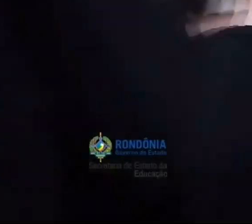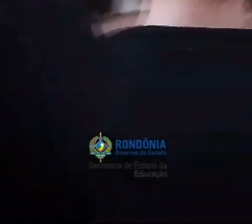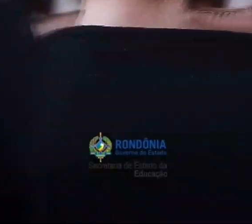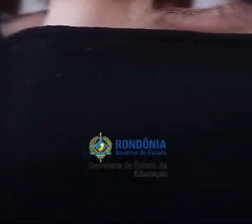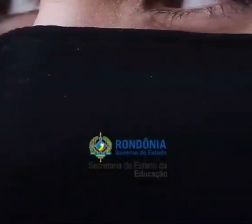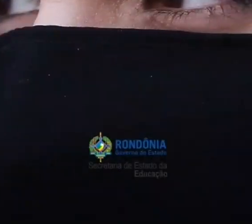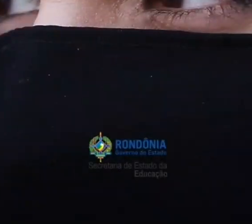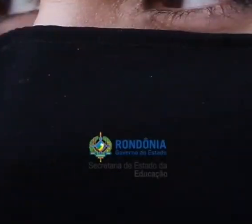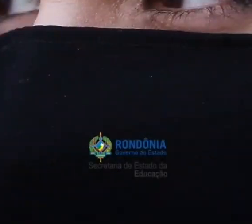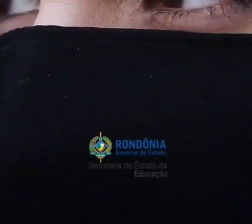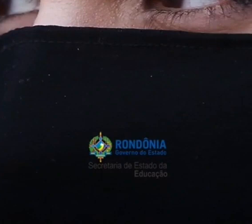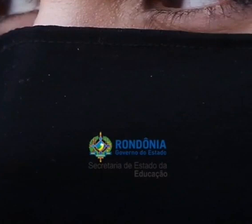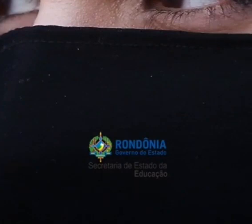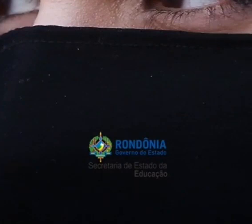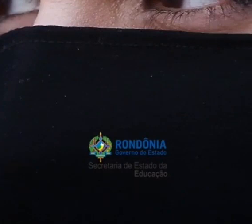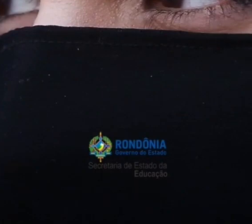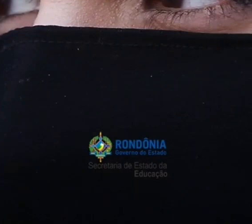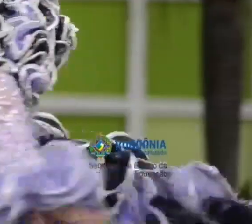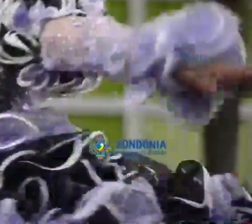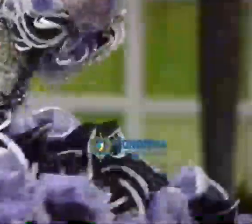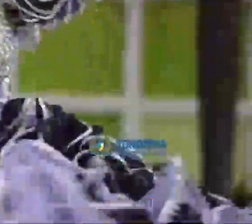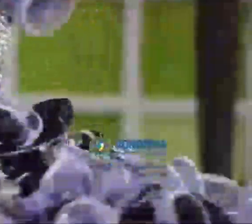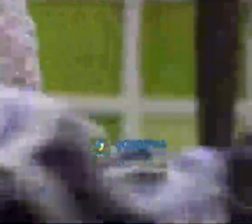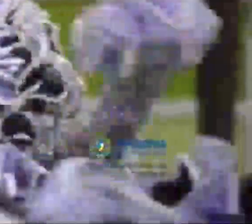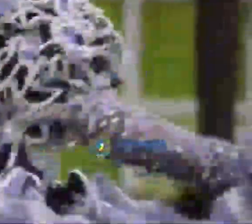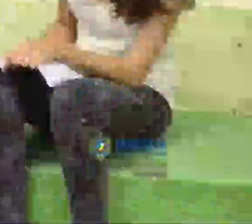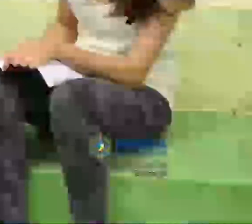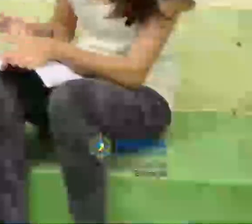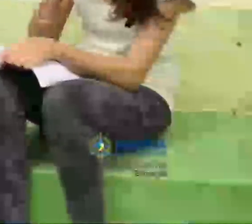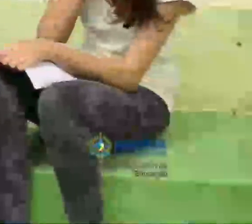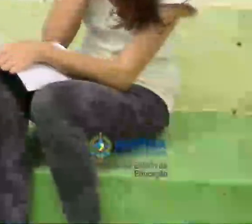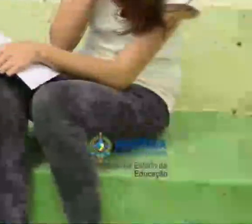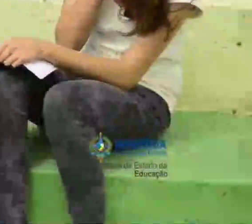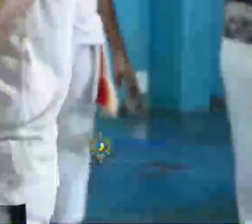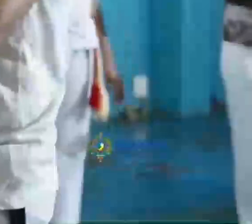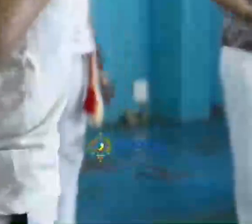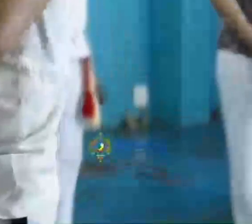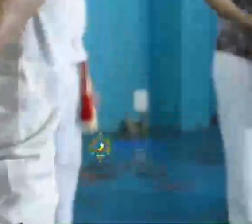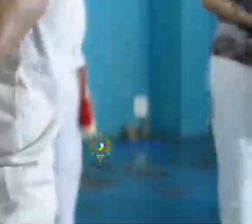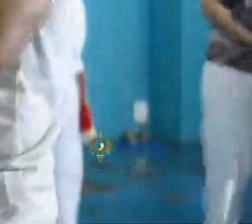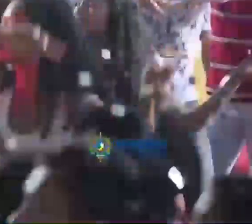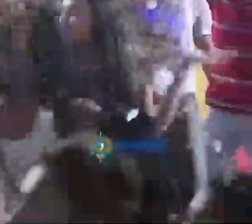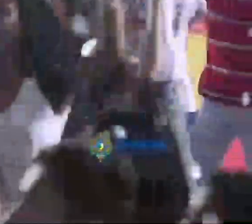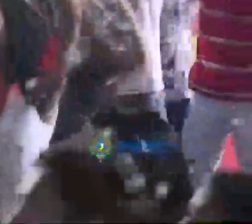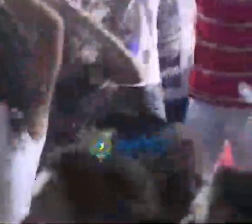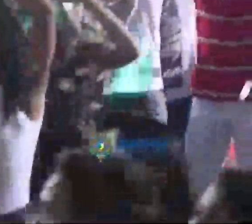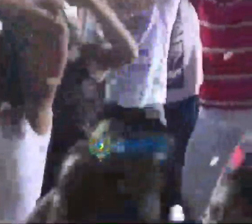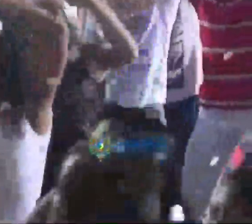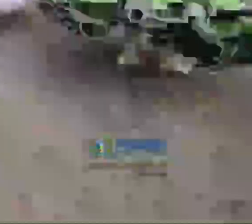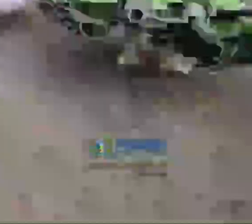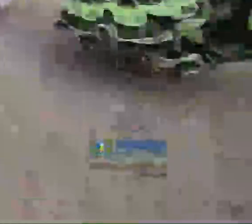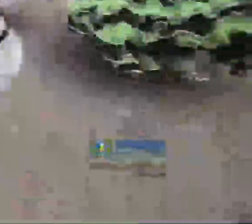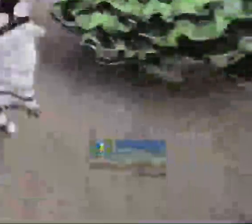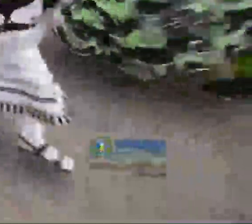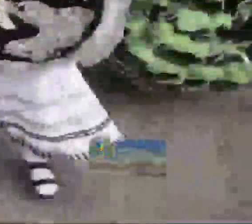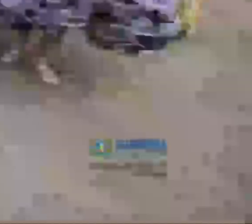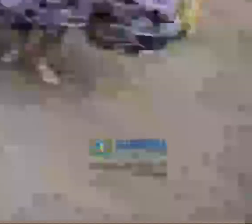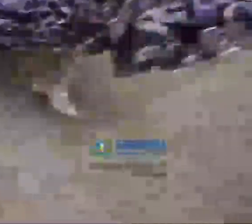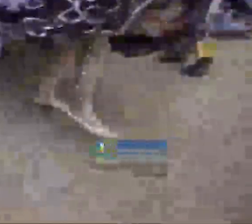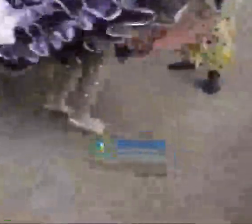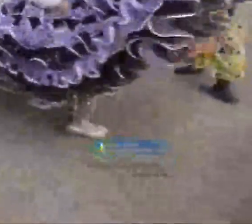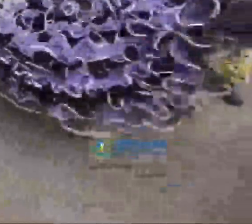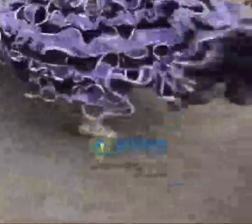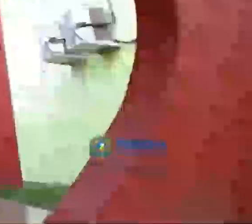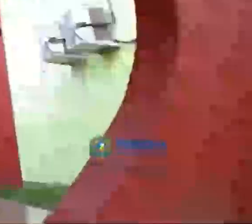Usam burcas que escondem até o rosto. No campo individual ou social, as manifestações culturais surgem e se mantêm